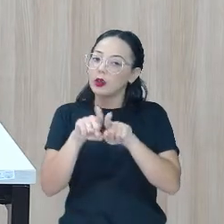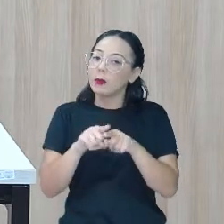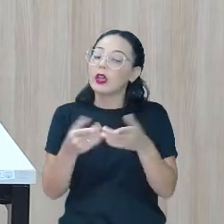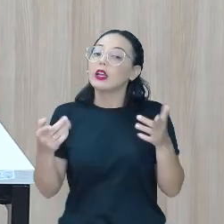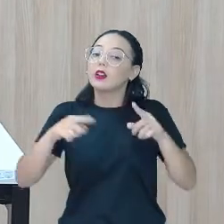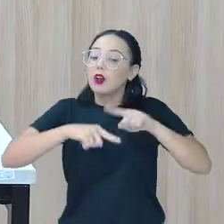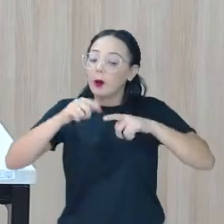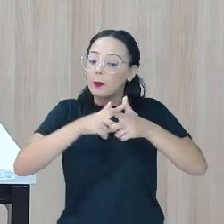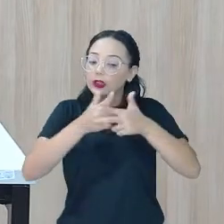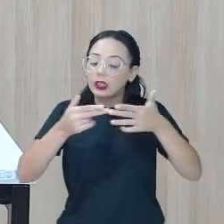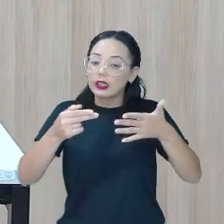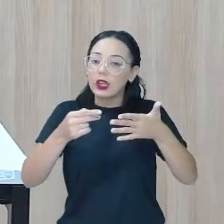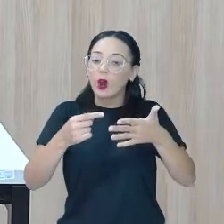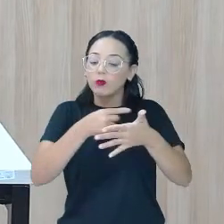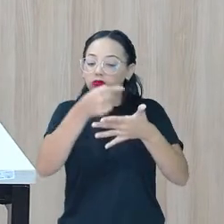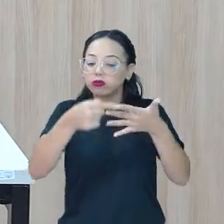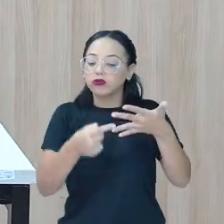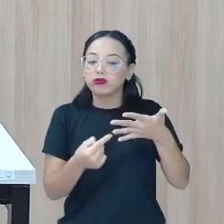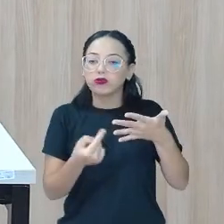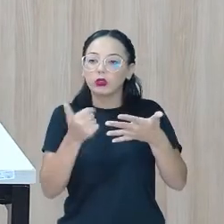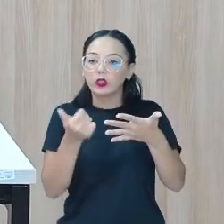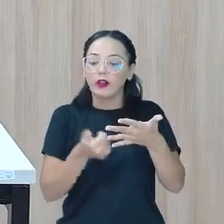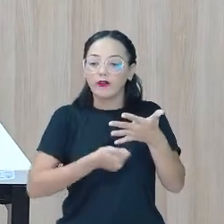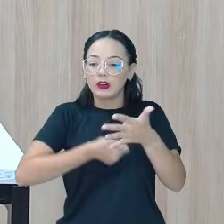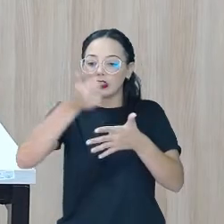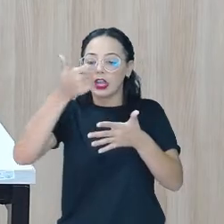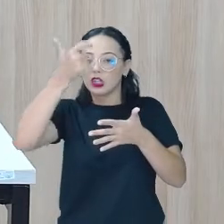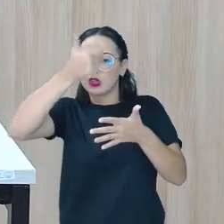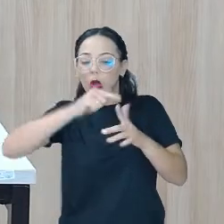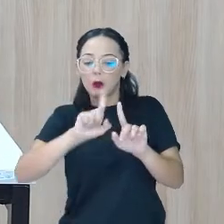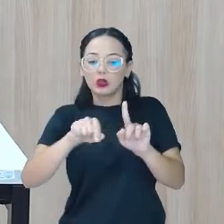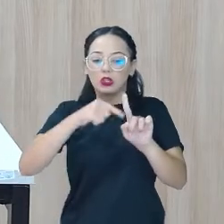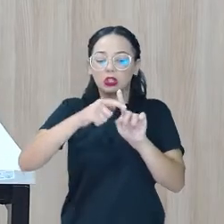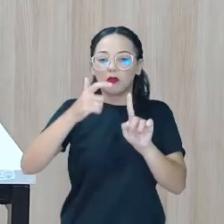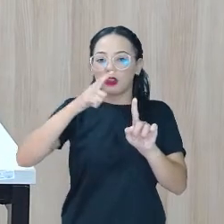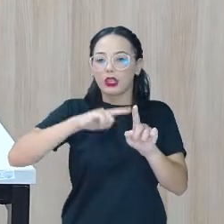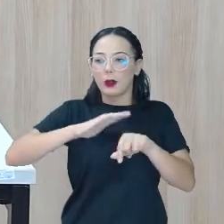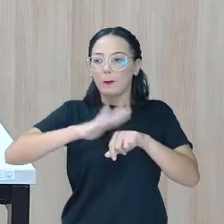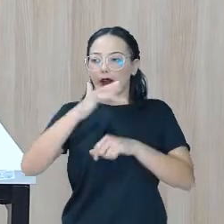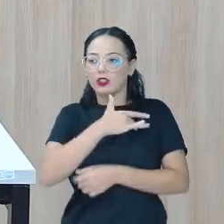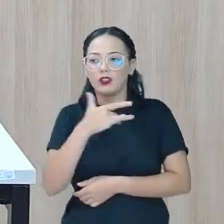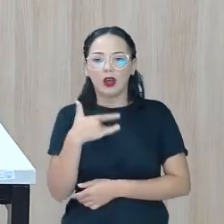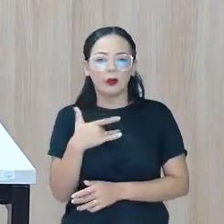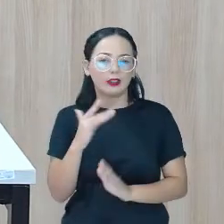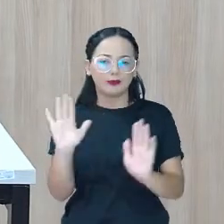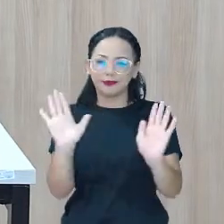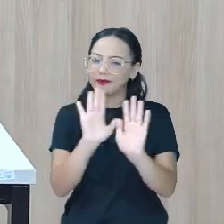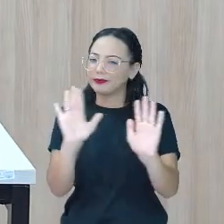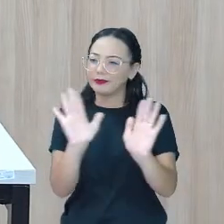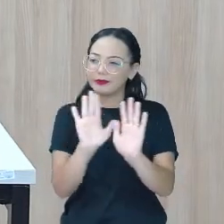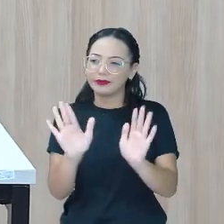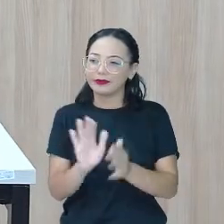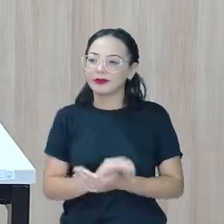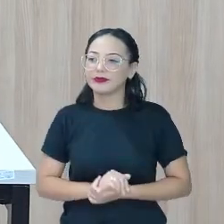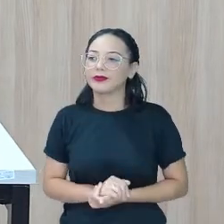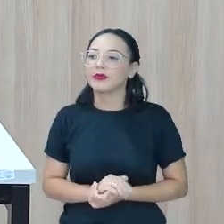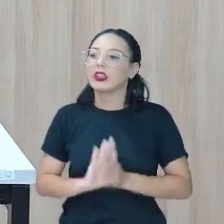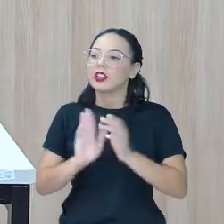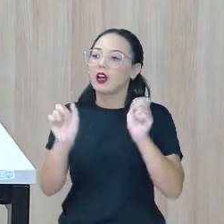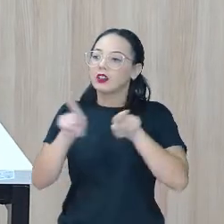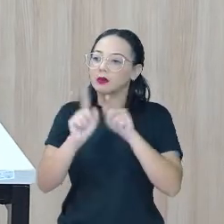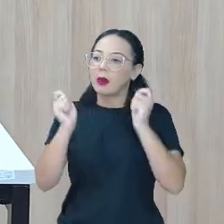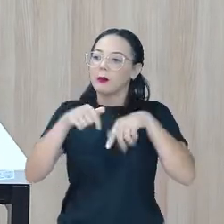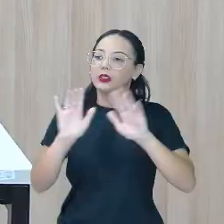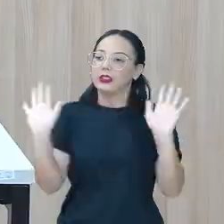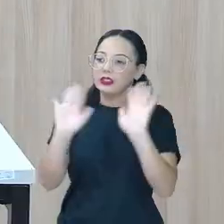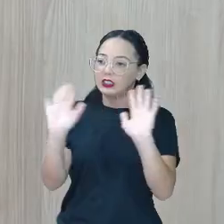essa substância não traz vantagem. Ah, eu sou positivo, eu tenho mais saúde. Não, pessoal. Vamos lá, Cláudia. Já pode se